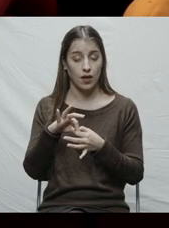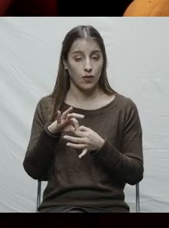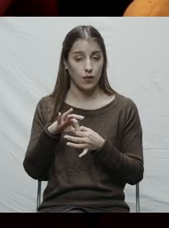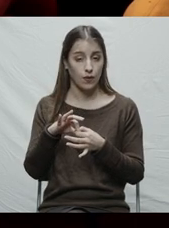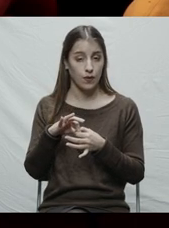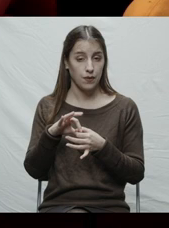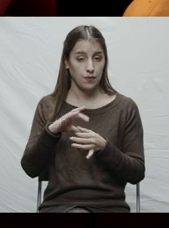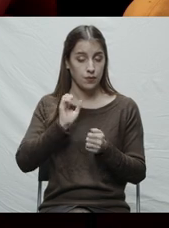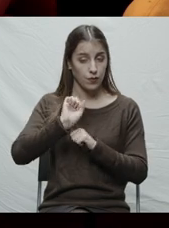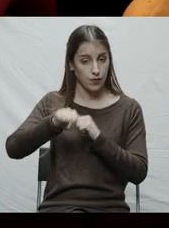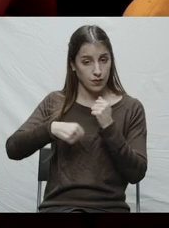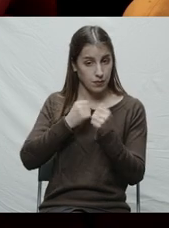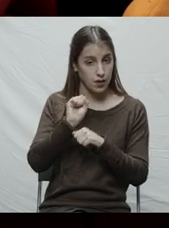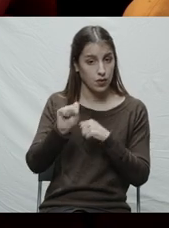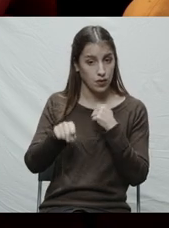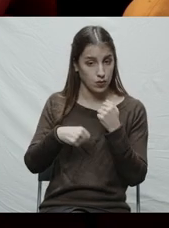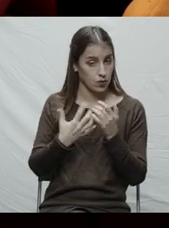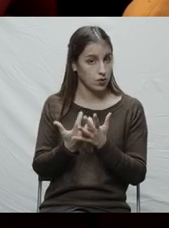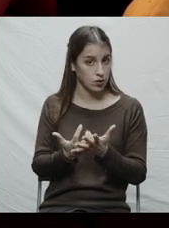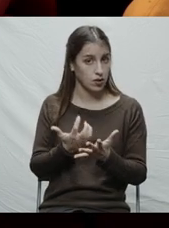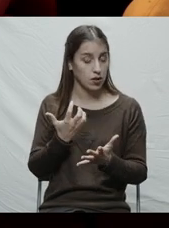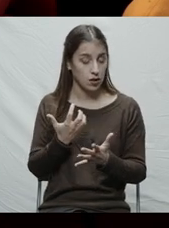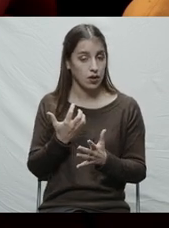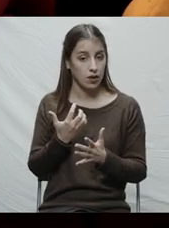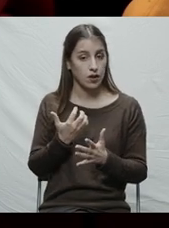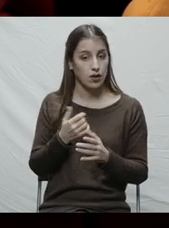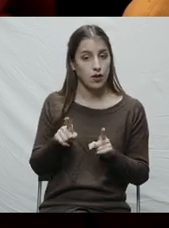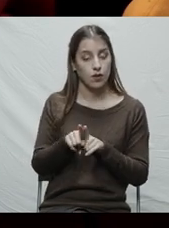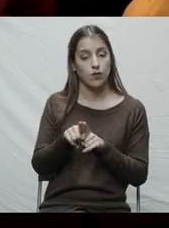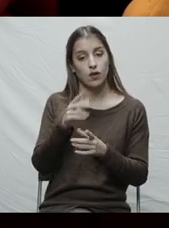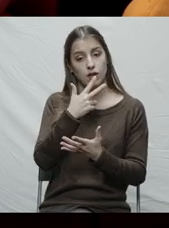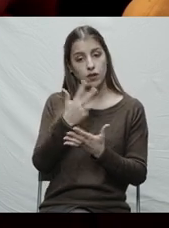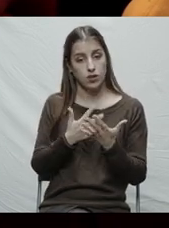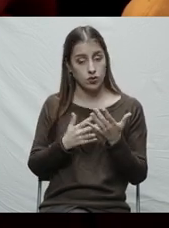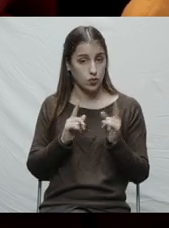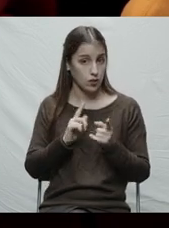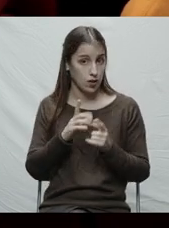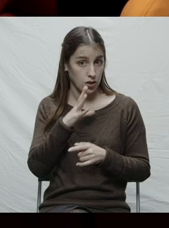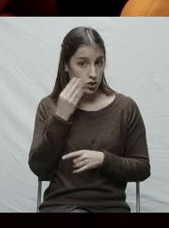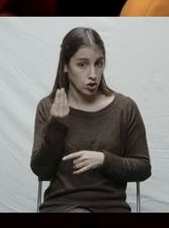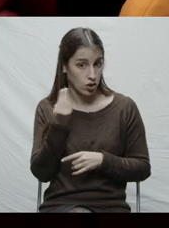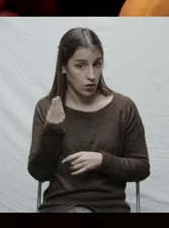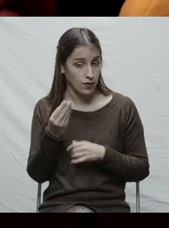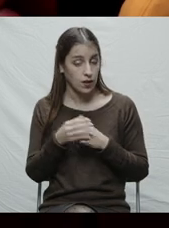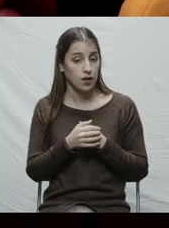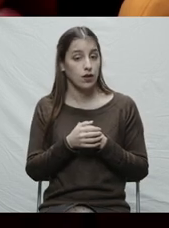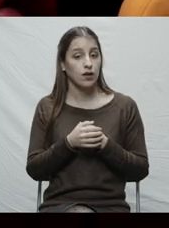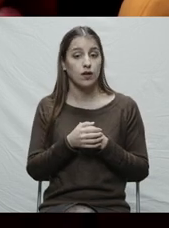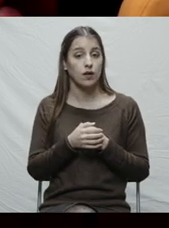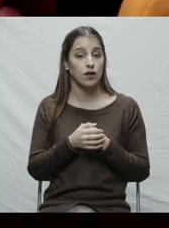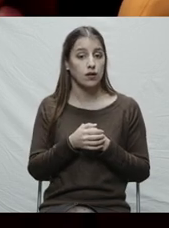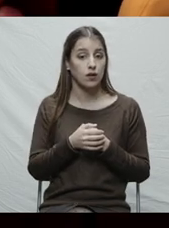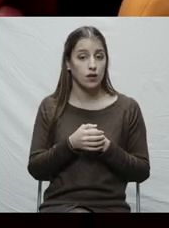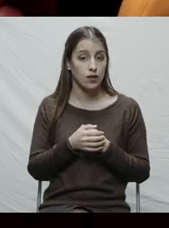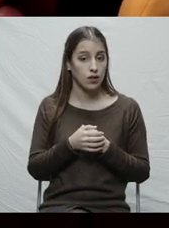hino ao movimento, ou seja, ao retrato do artista enquanto jovem, ao retrato do artista enquanto jovem